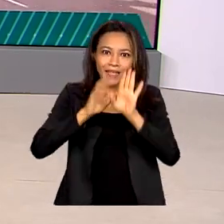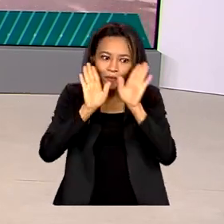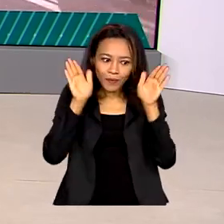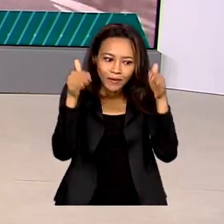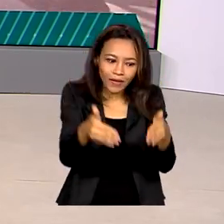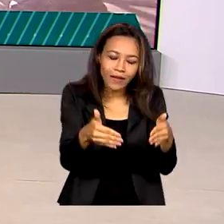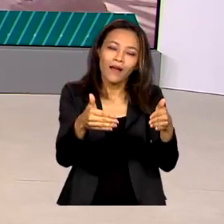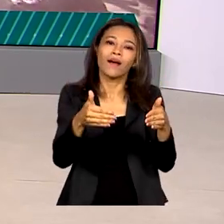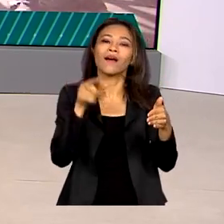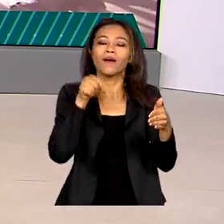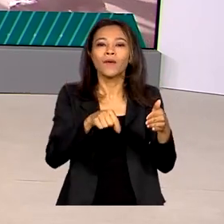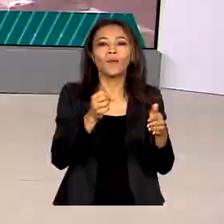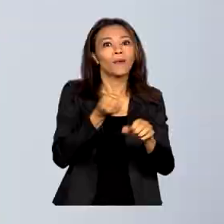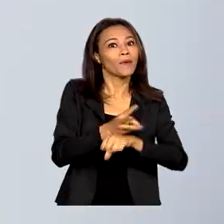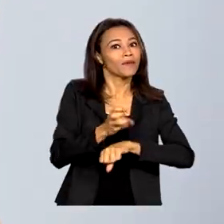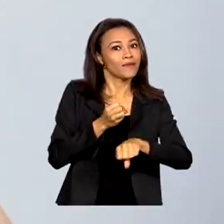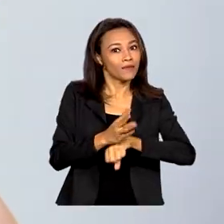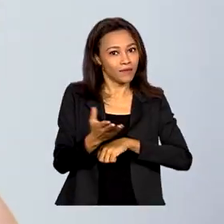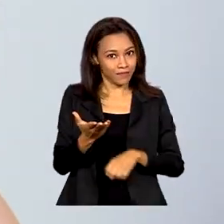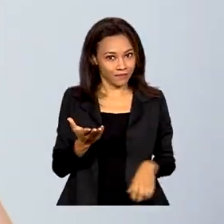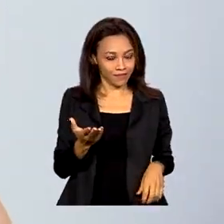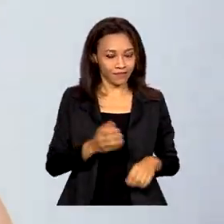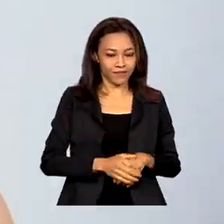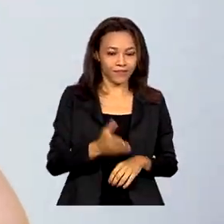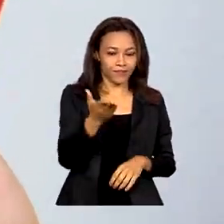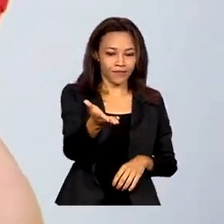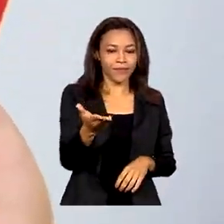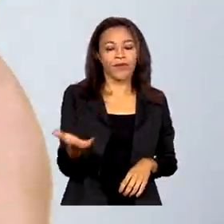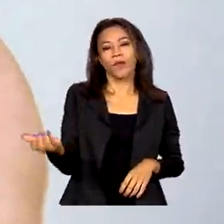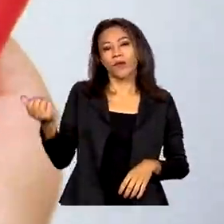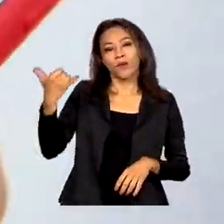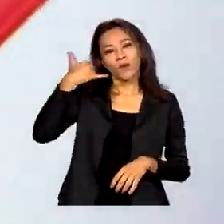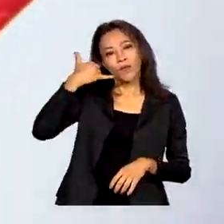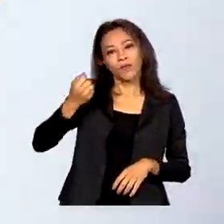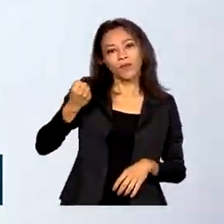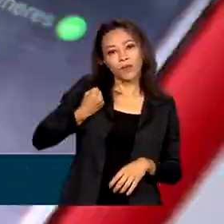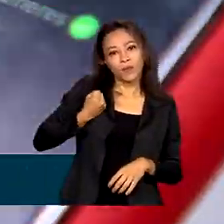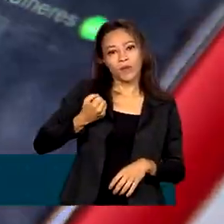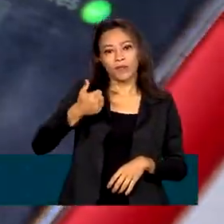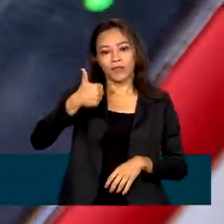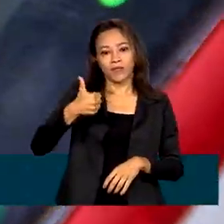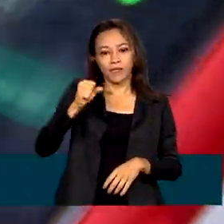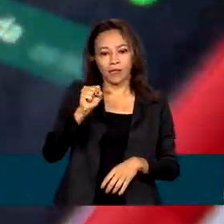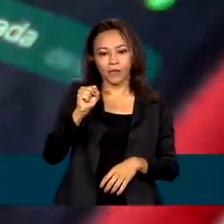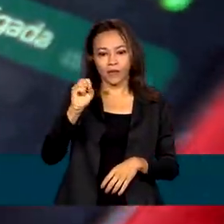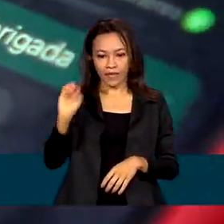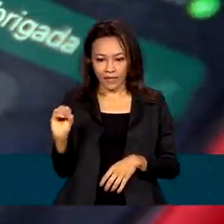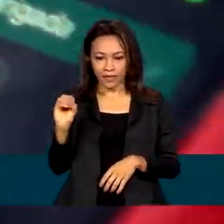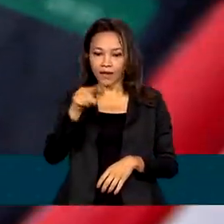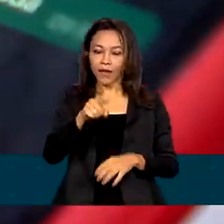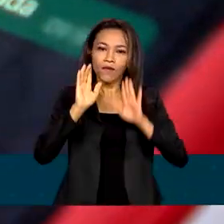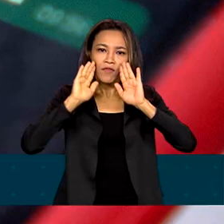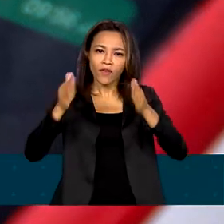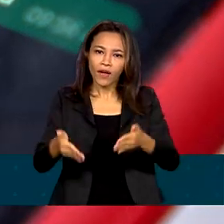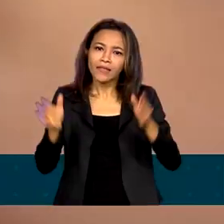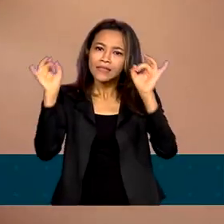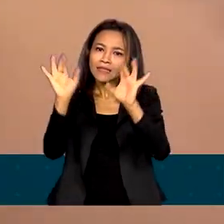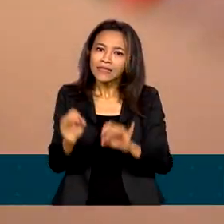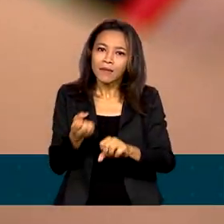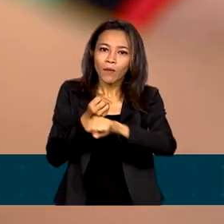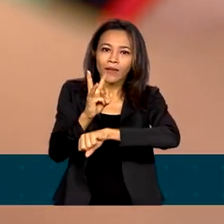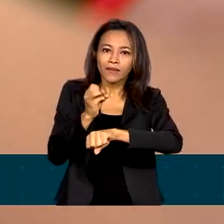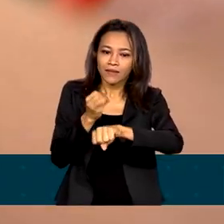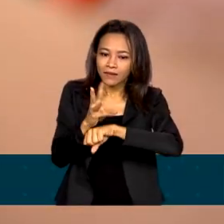de atendimento pelo WhatsApp. O Ligue 180 agora tem atendimento exclusivo às mulheres pelo WhatsApp.